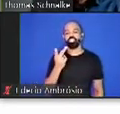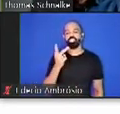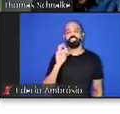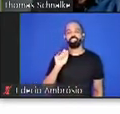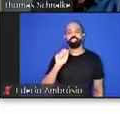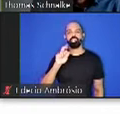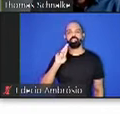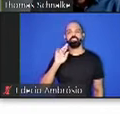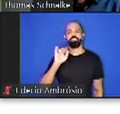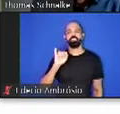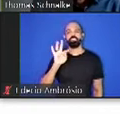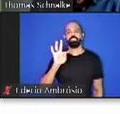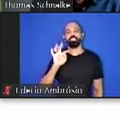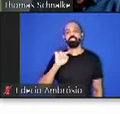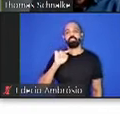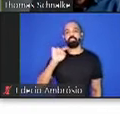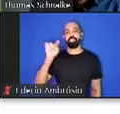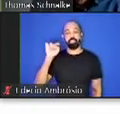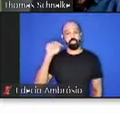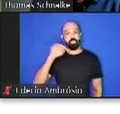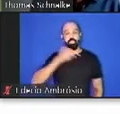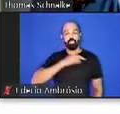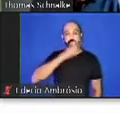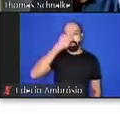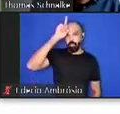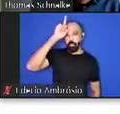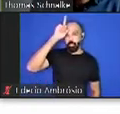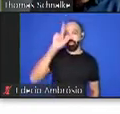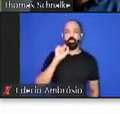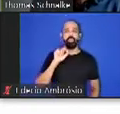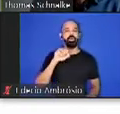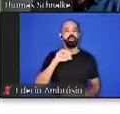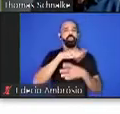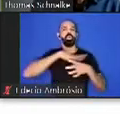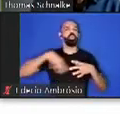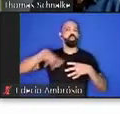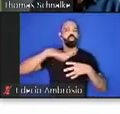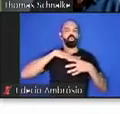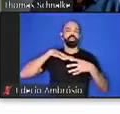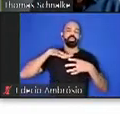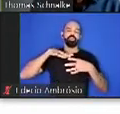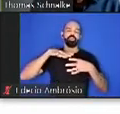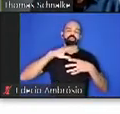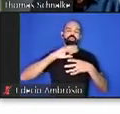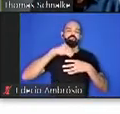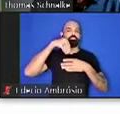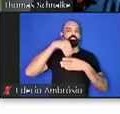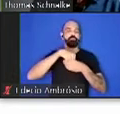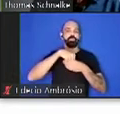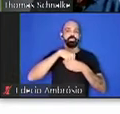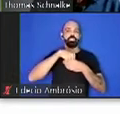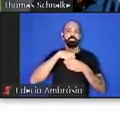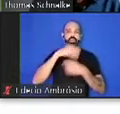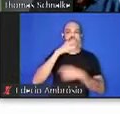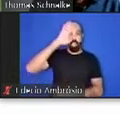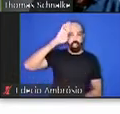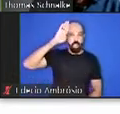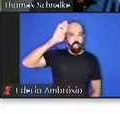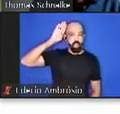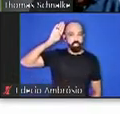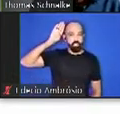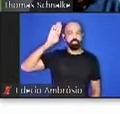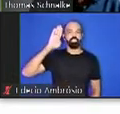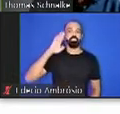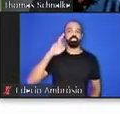Berlim, engloba tudo o que tem a ver com a academia e com a